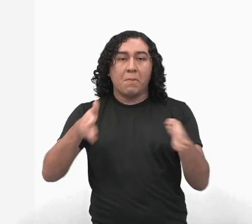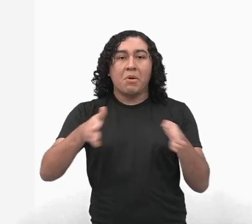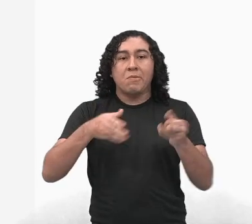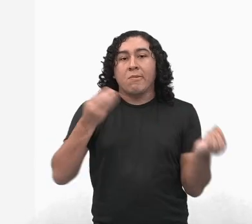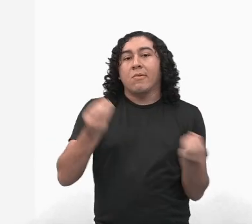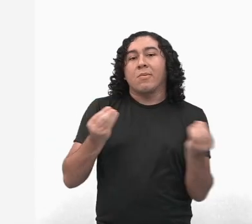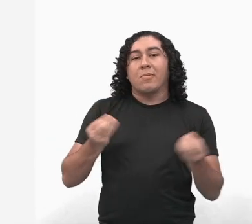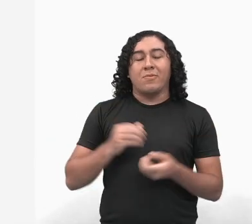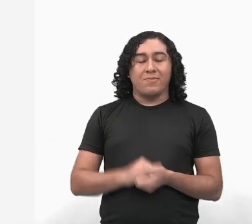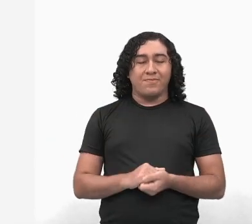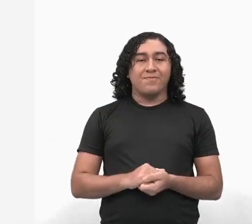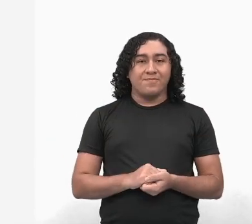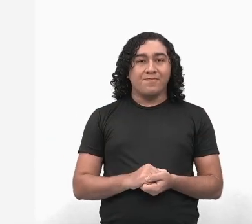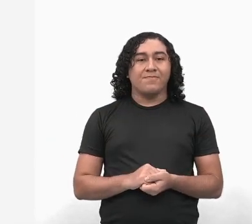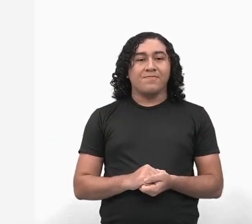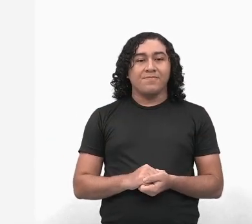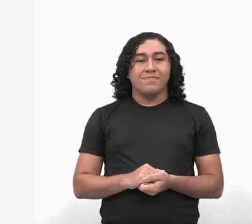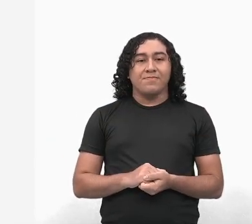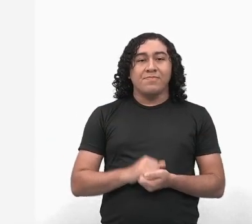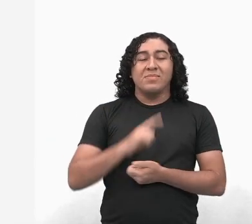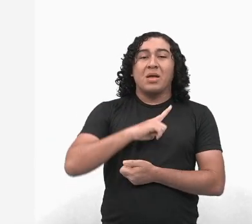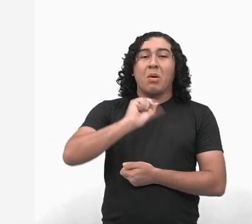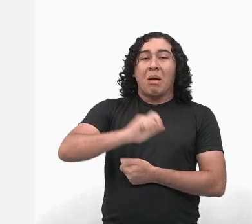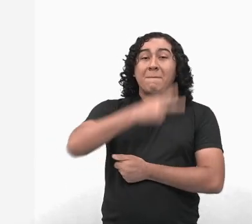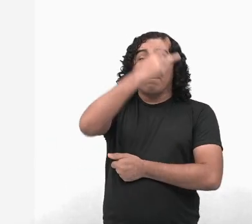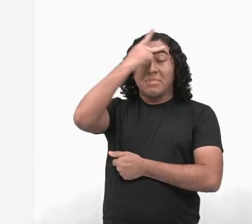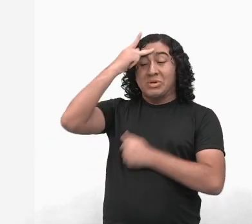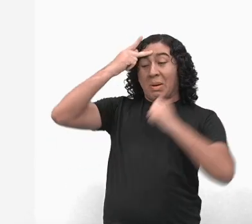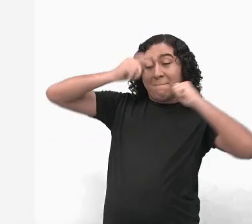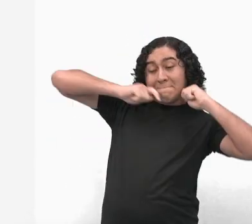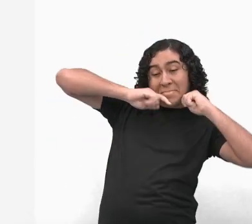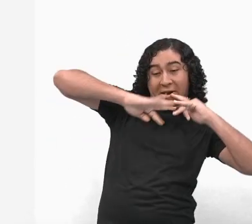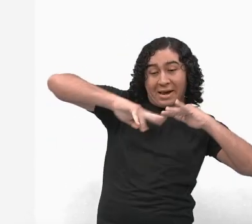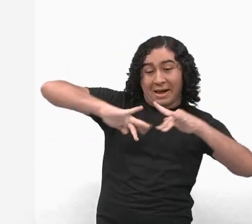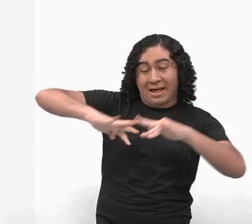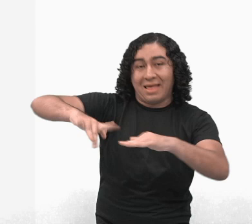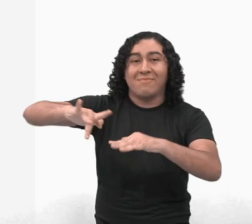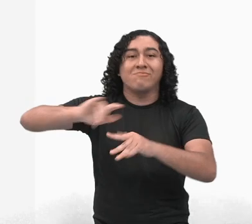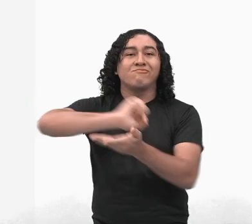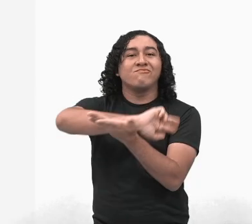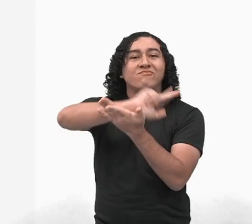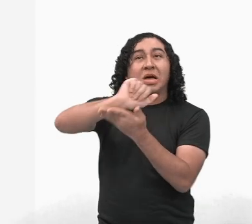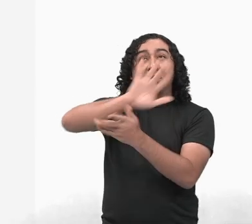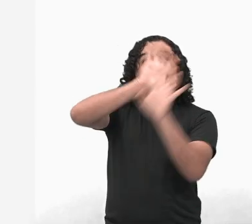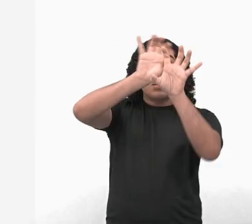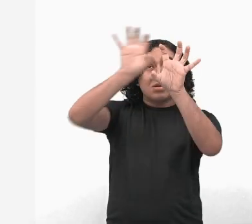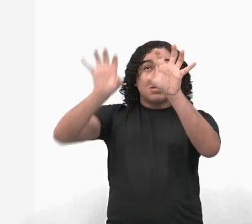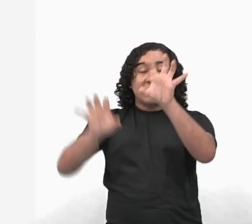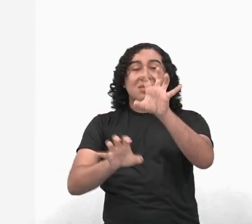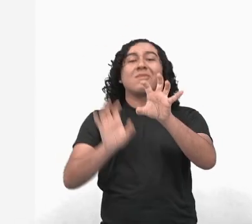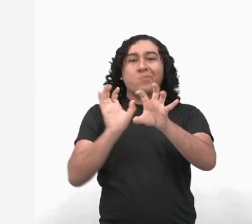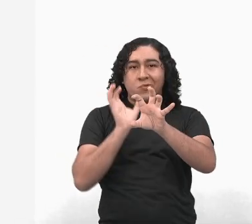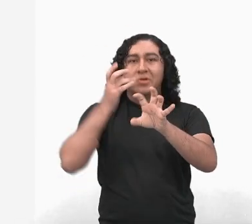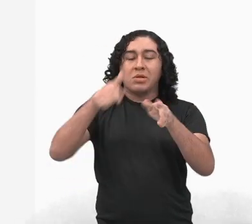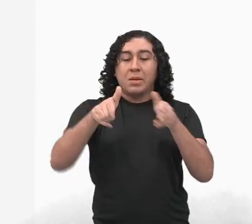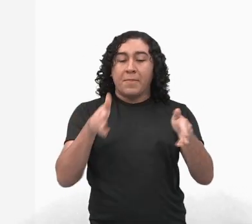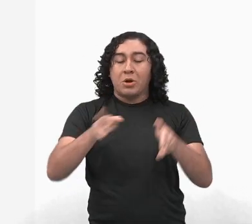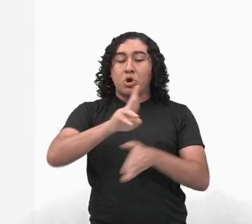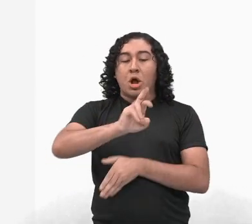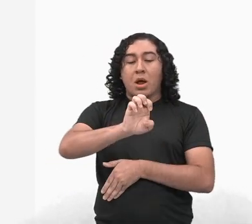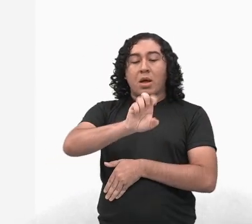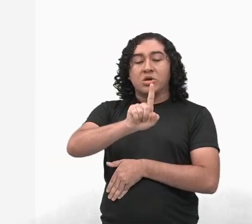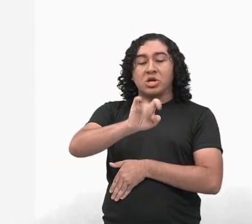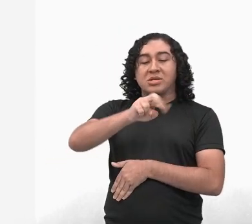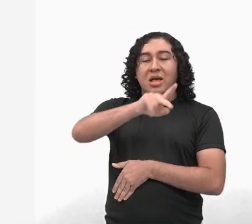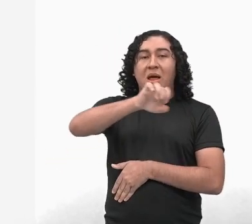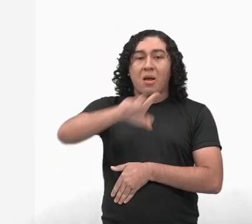foram rebeliões que ocorreram em várias regiões do Brasil durante o período regencial. Período esse, galera, que